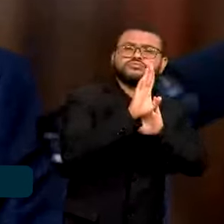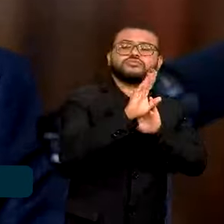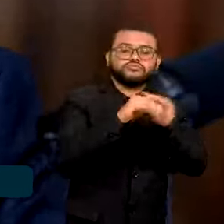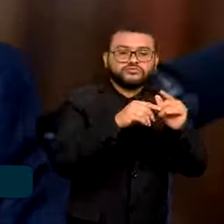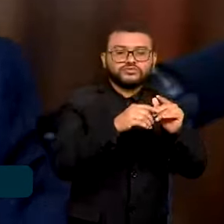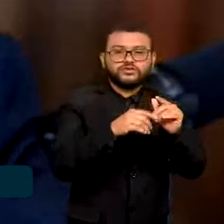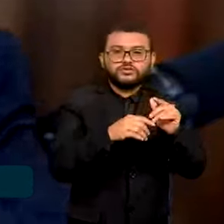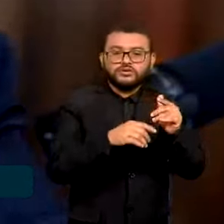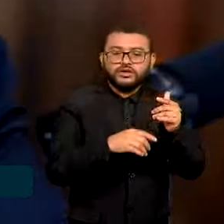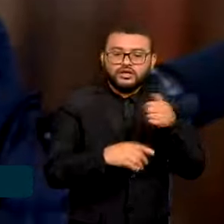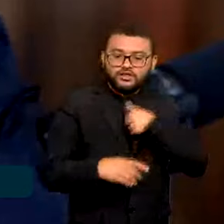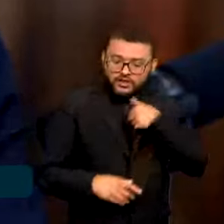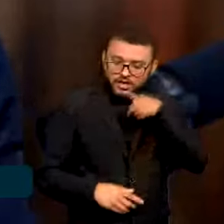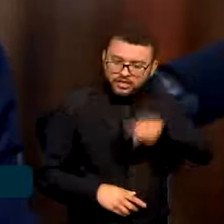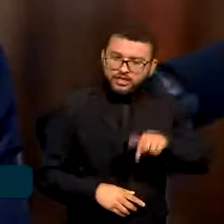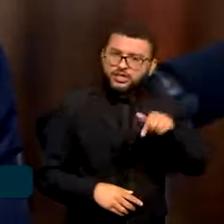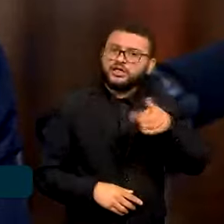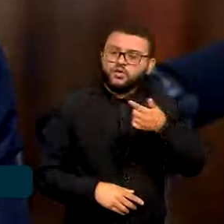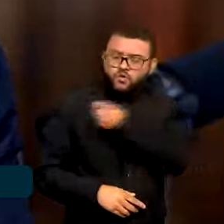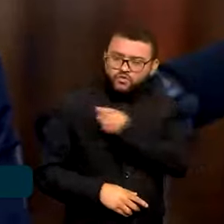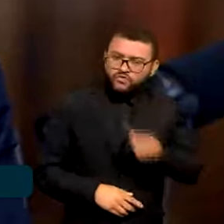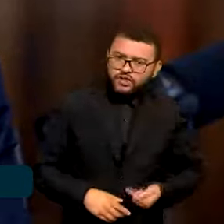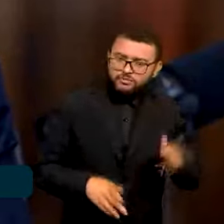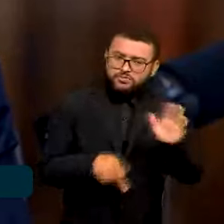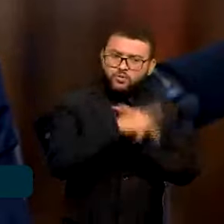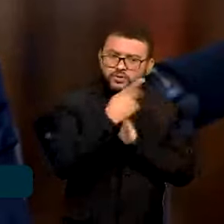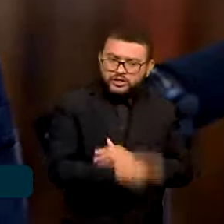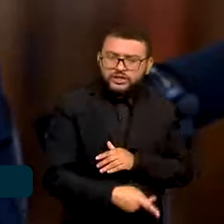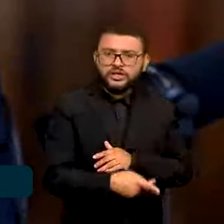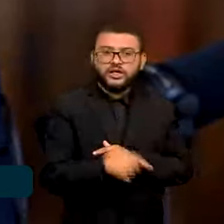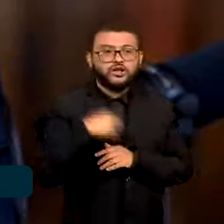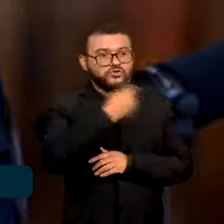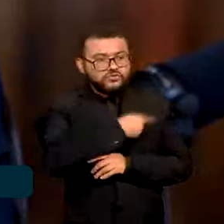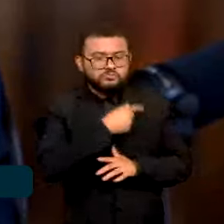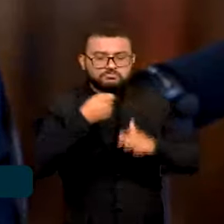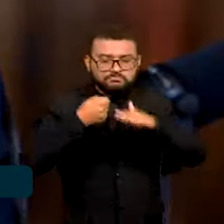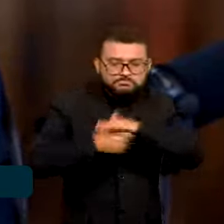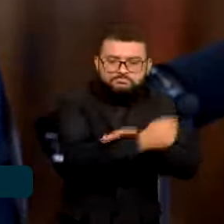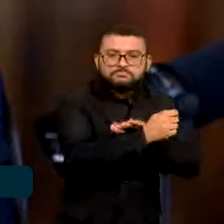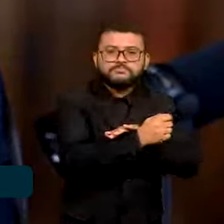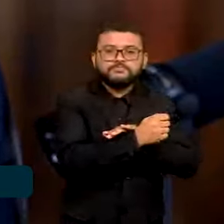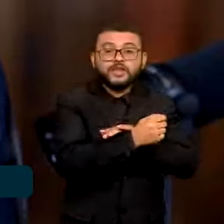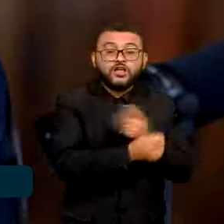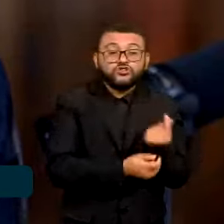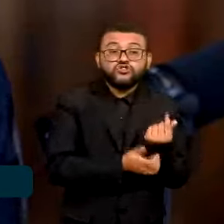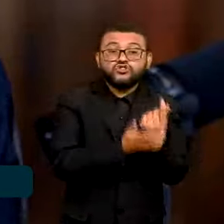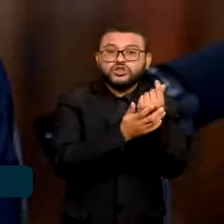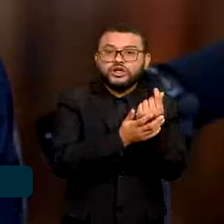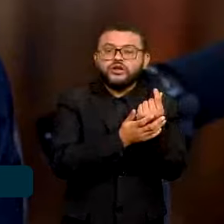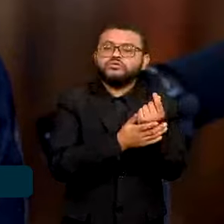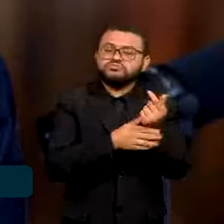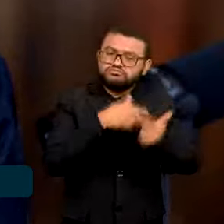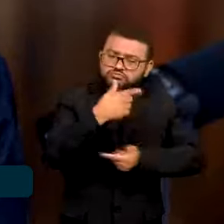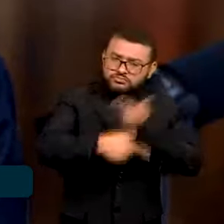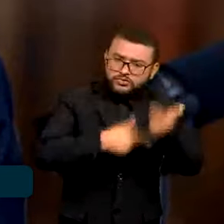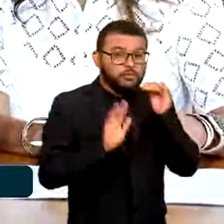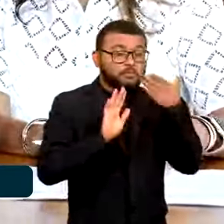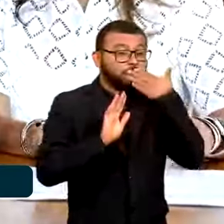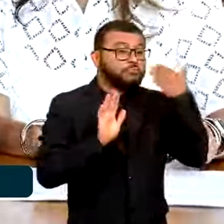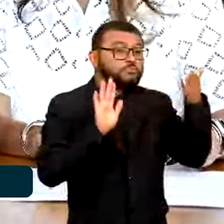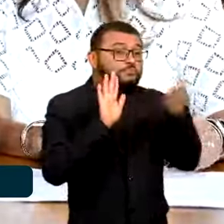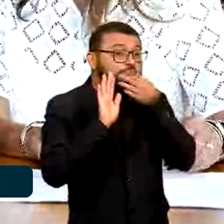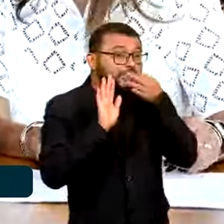tenho e as possibilidades de investimento que nós temos é muito grande. O dinheiro está circulando aos poucos na mão das